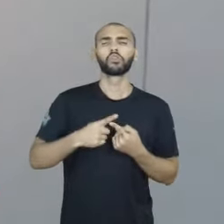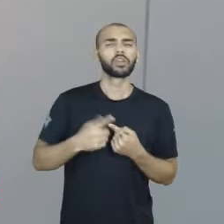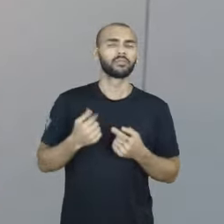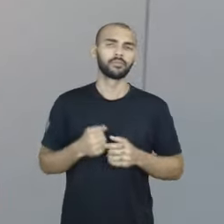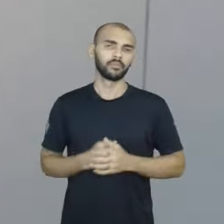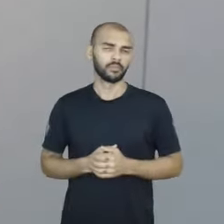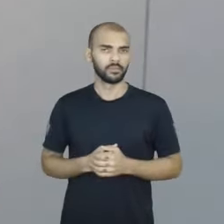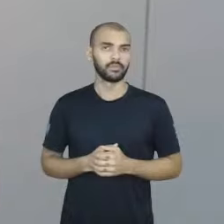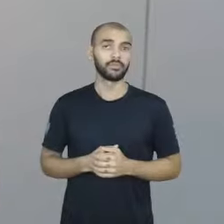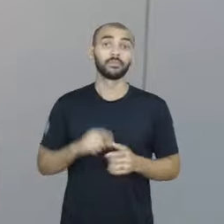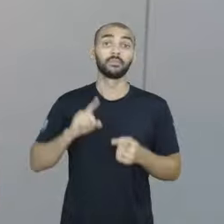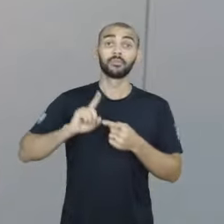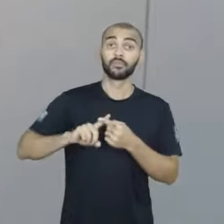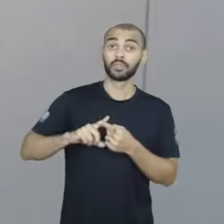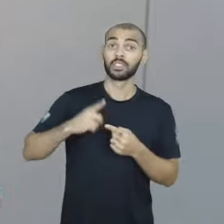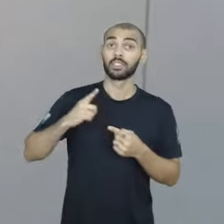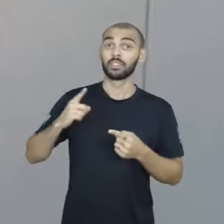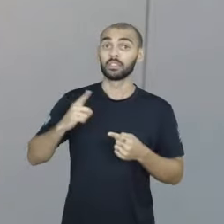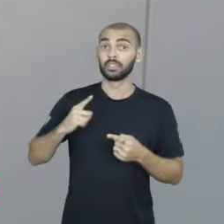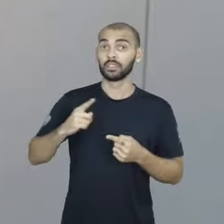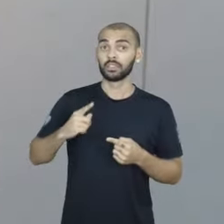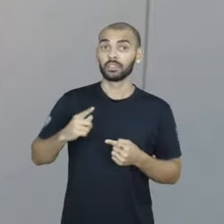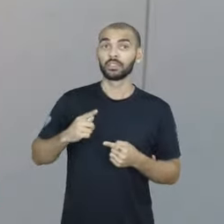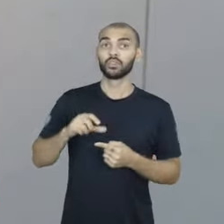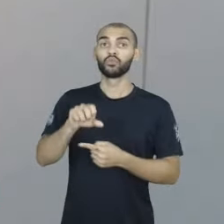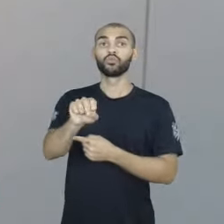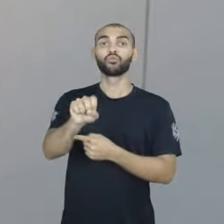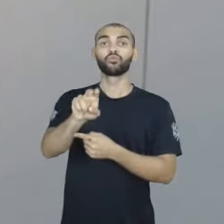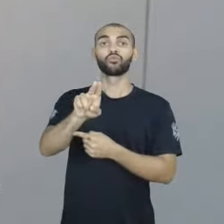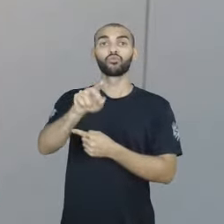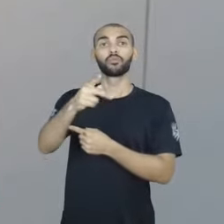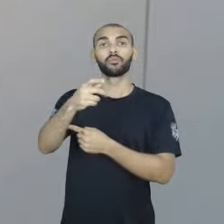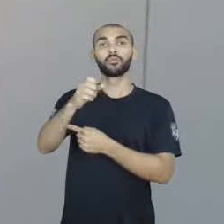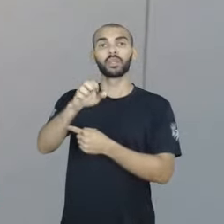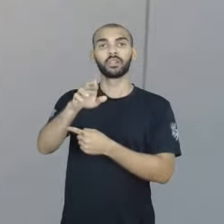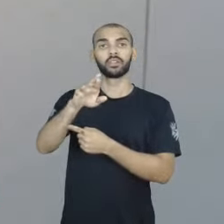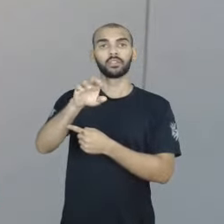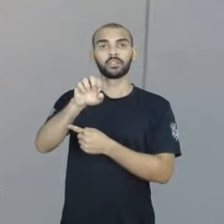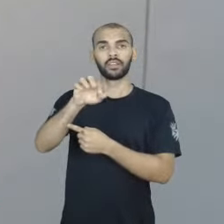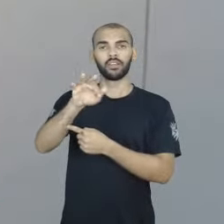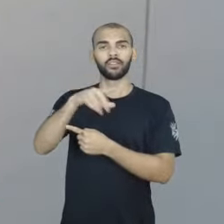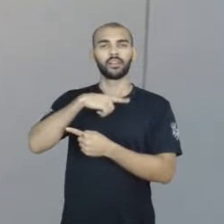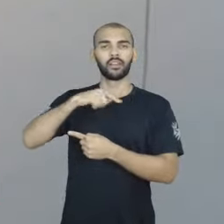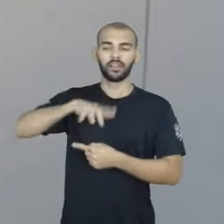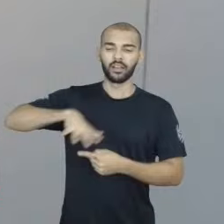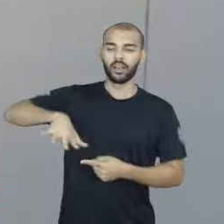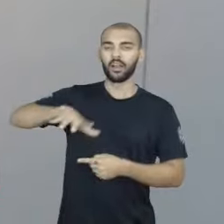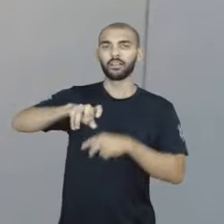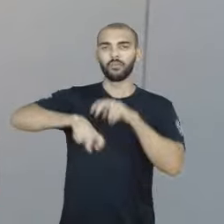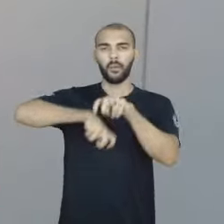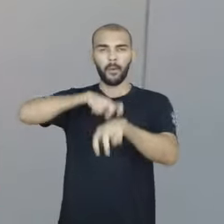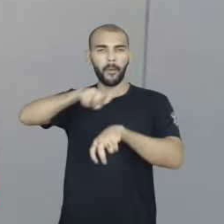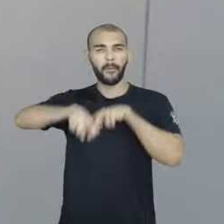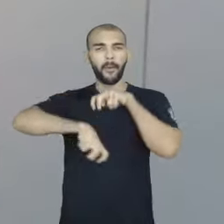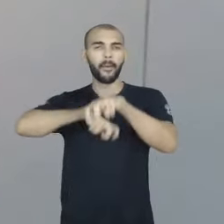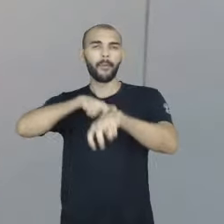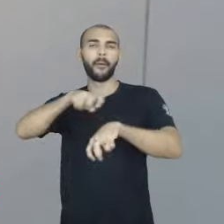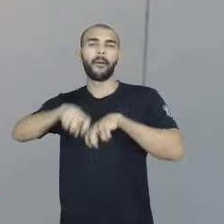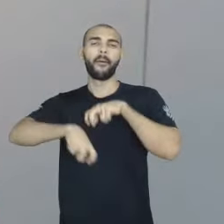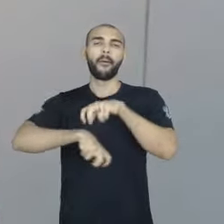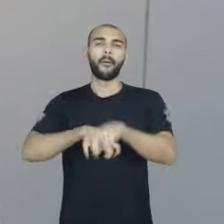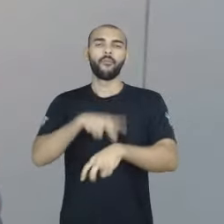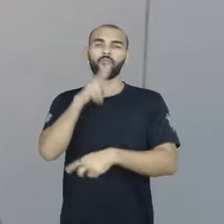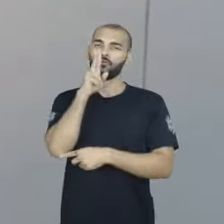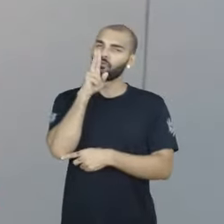impactado pelo que a gente chama de super safra, um PIB do setor agropecuário muito forte, né?